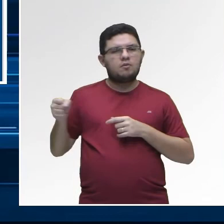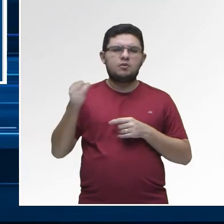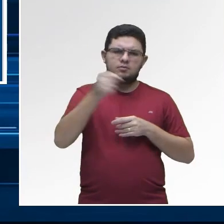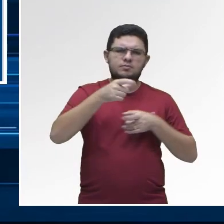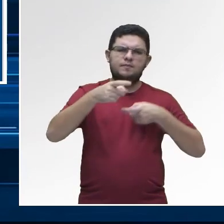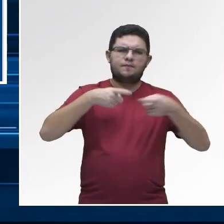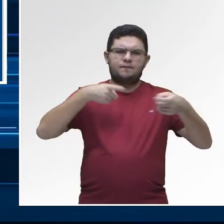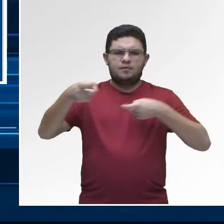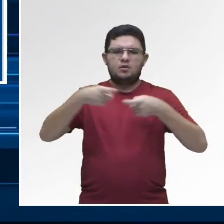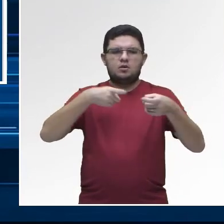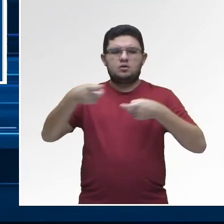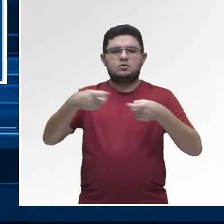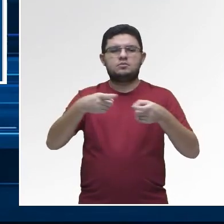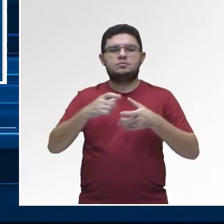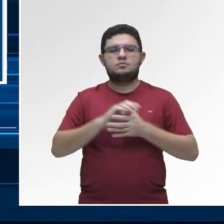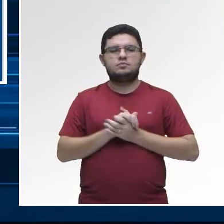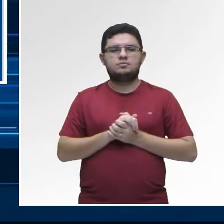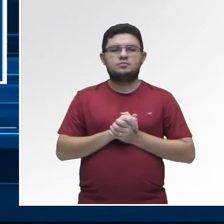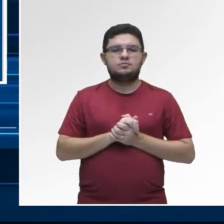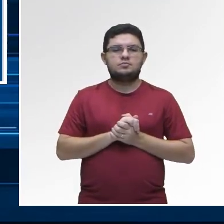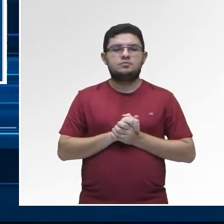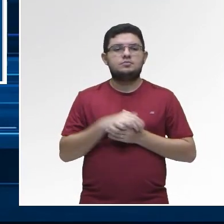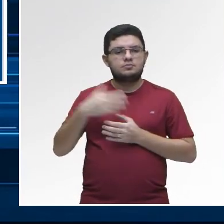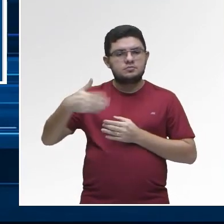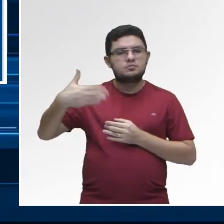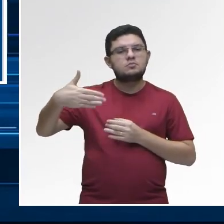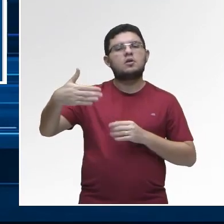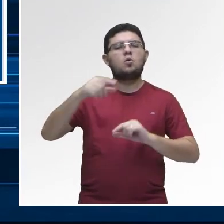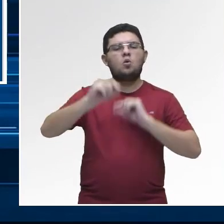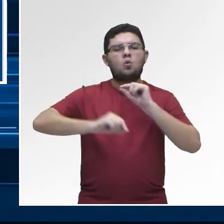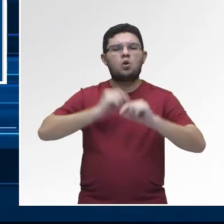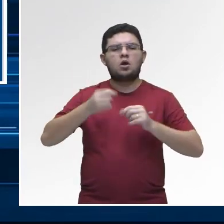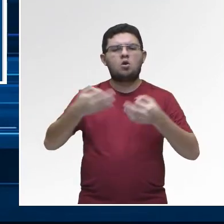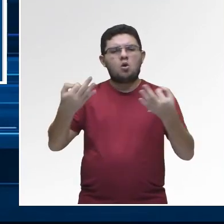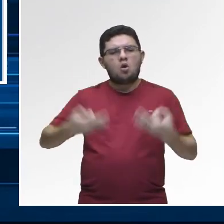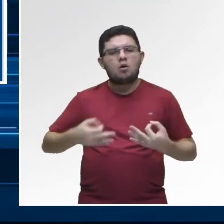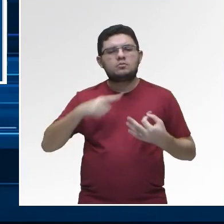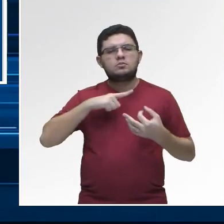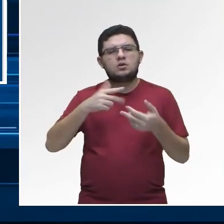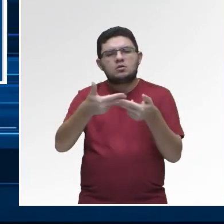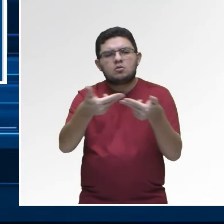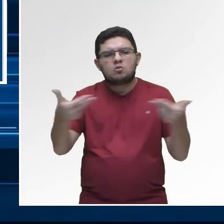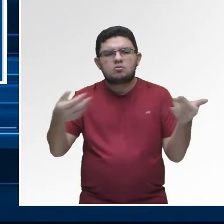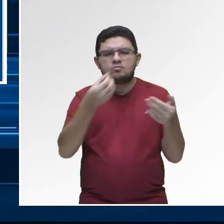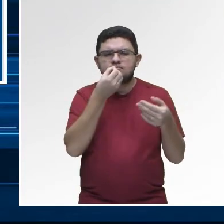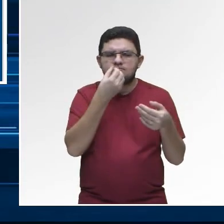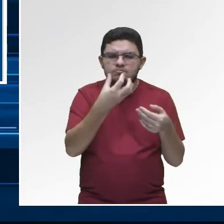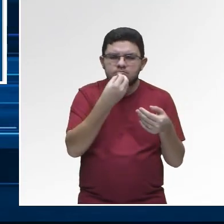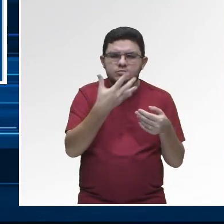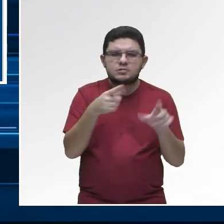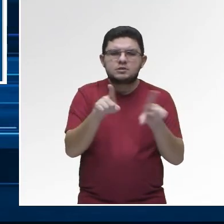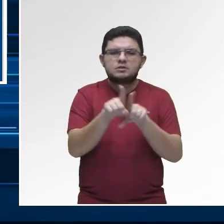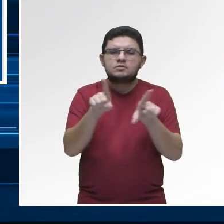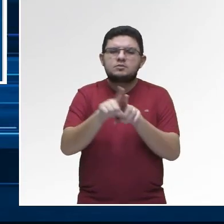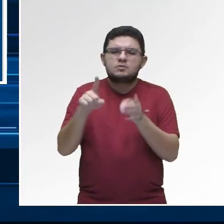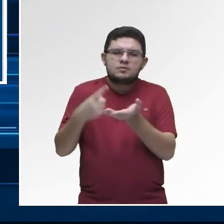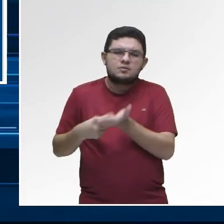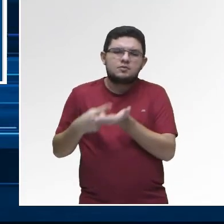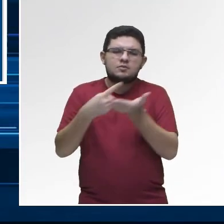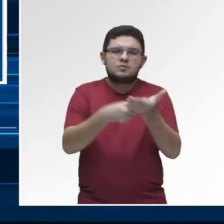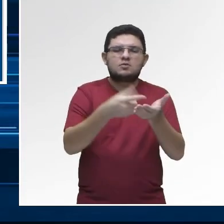dele. Medida em que os nobres recebiam bens e assumiam obrigações e laços pessoais de fidelidade